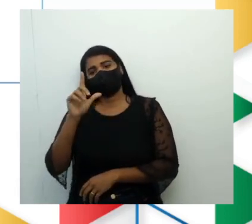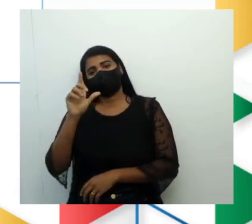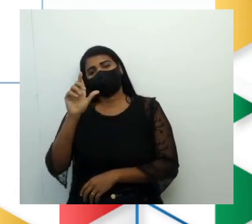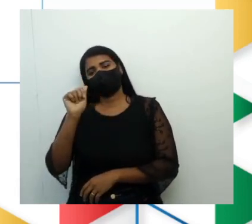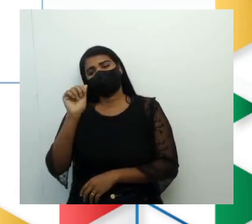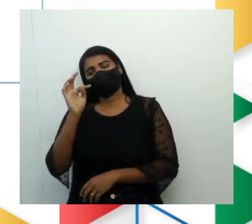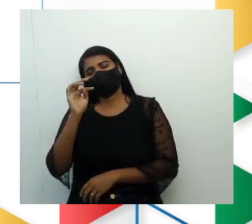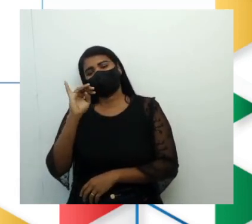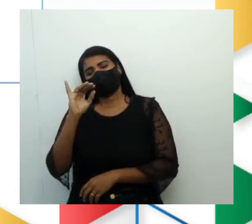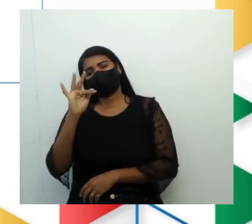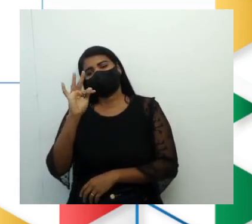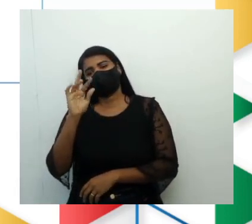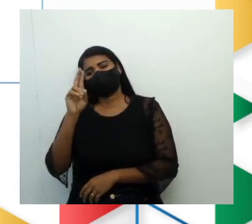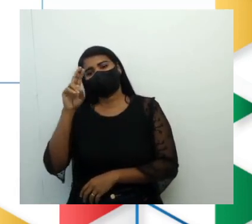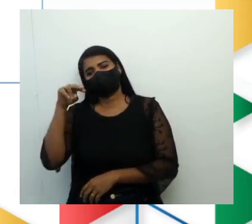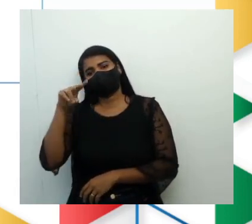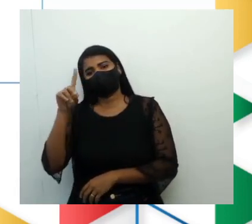grandes